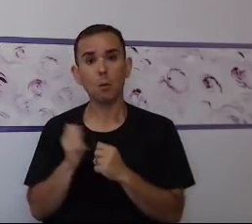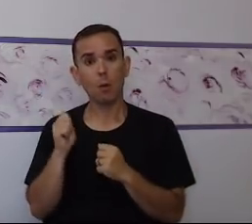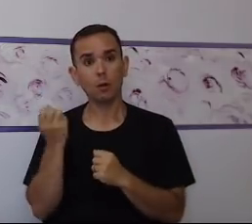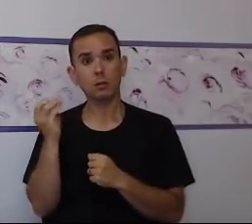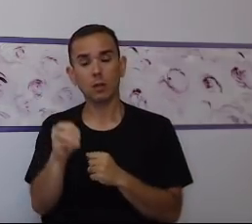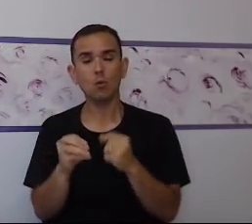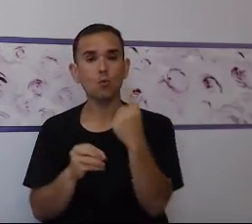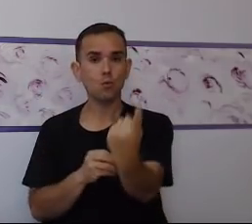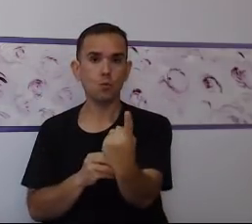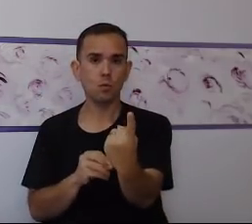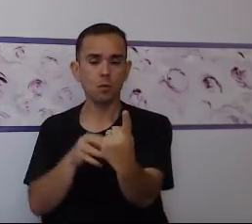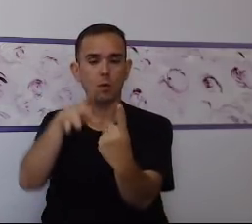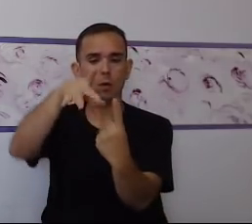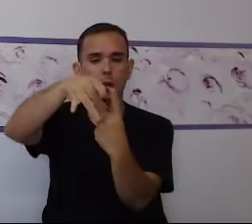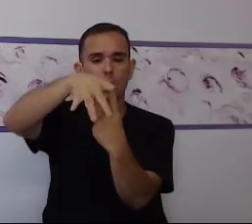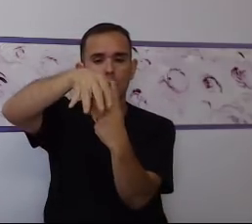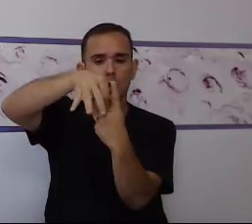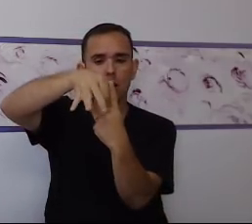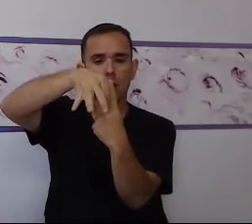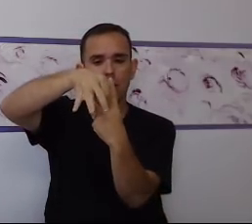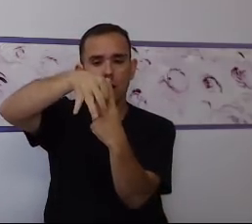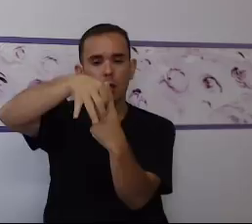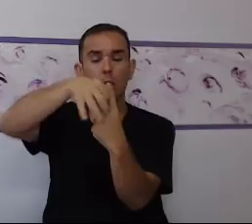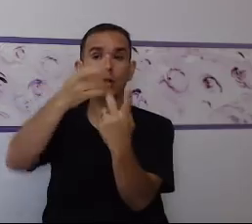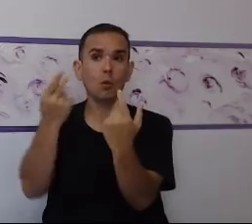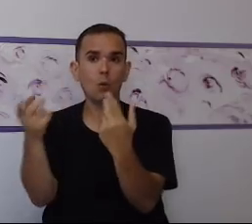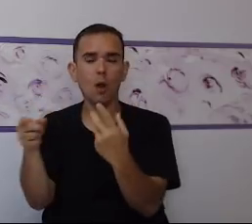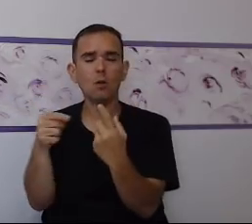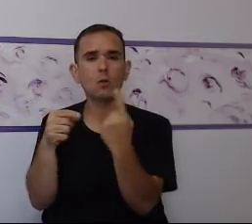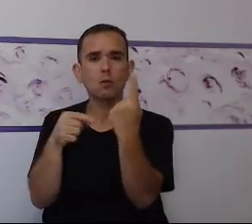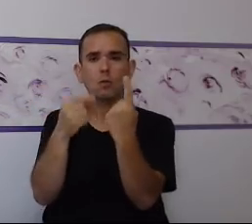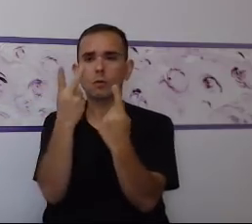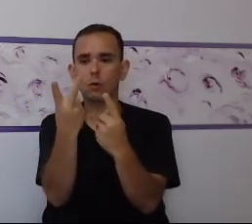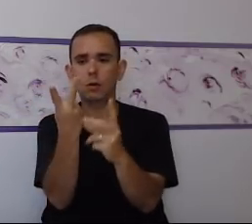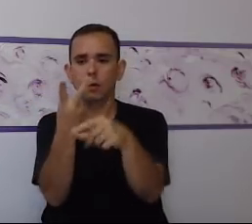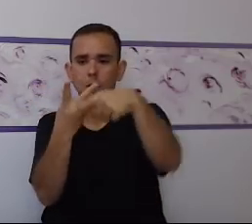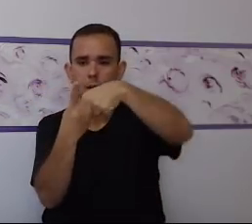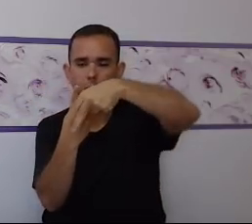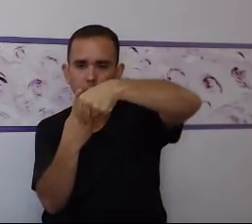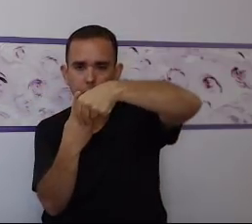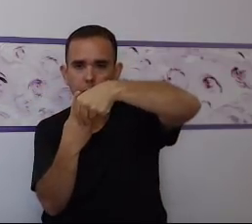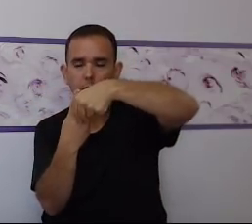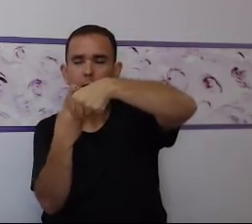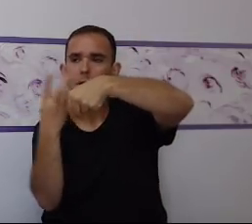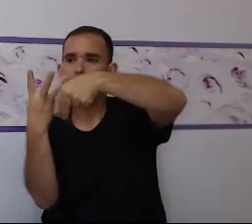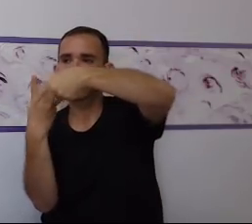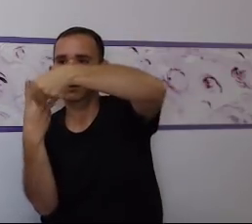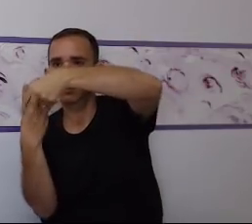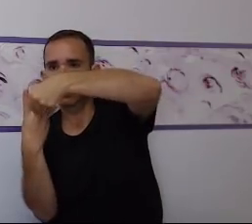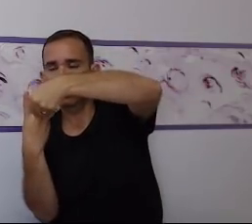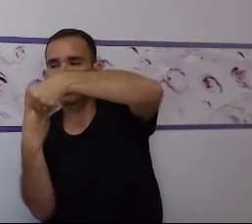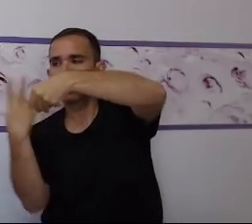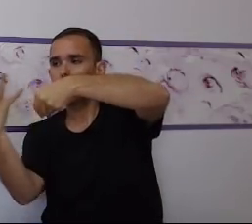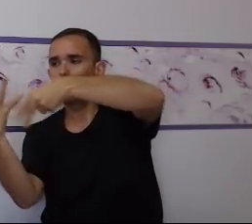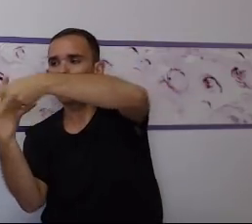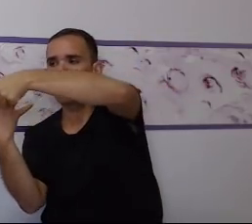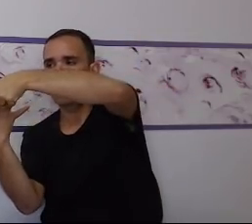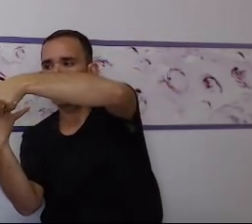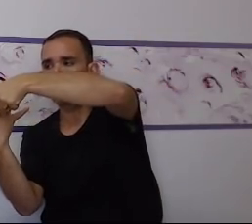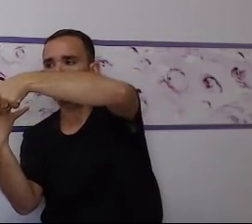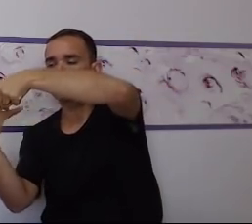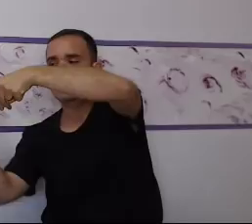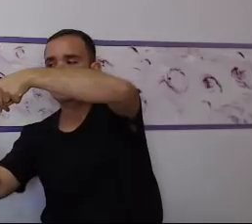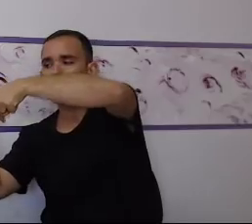colocar o número 1, como ele está ali, ó. Número 1, 1 no 1, 2 no 2, na primeira imagem. O 3, o 4, o 5, de